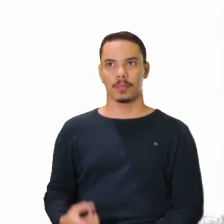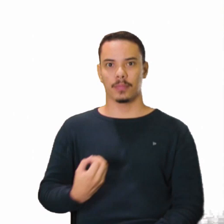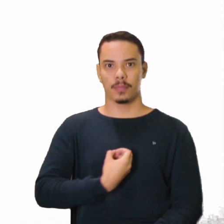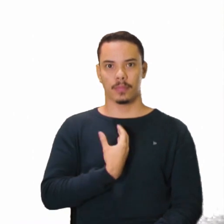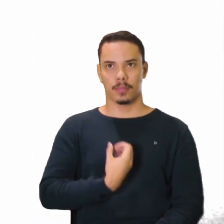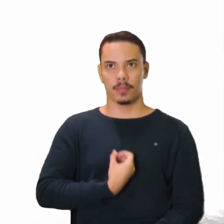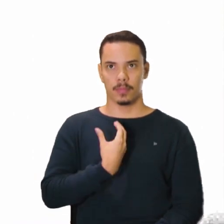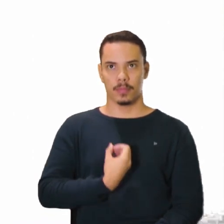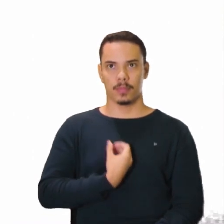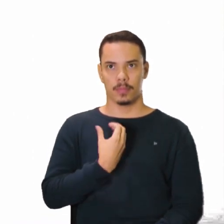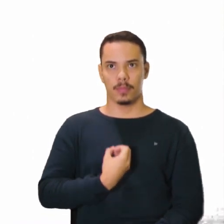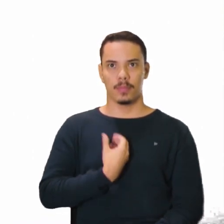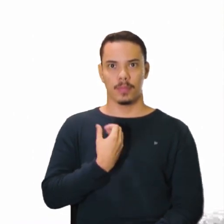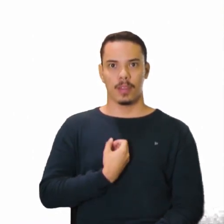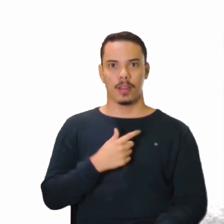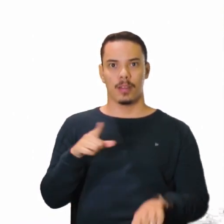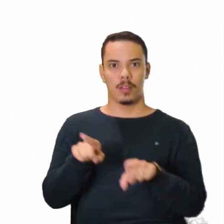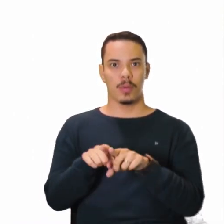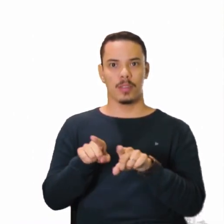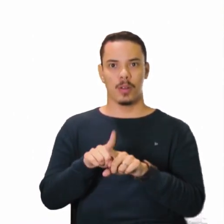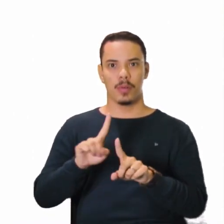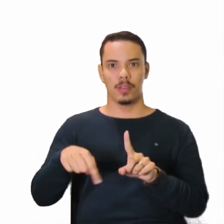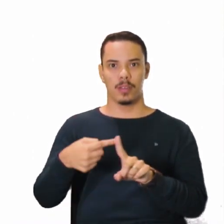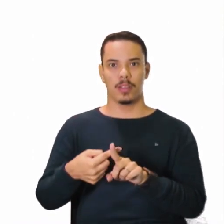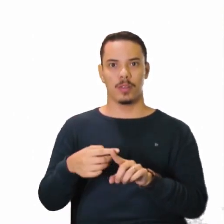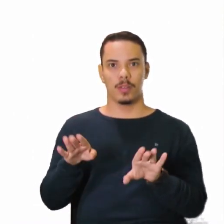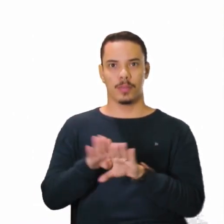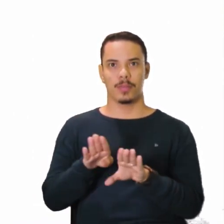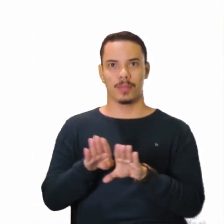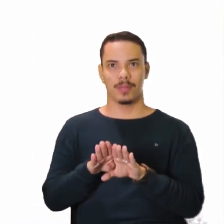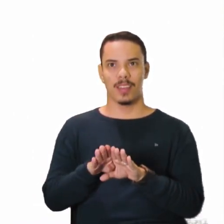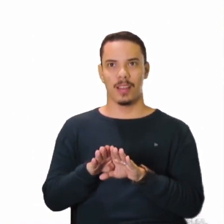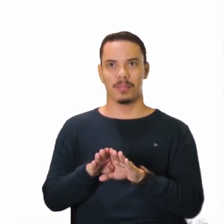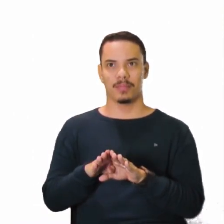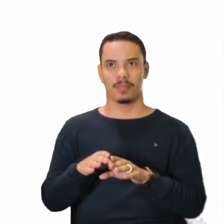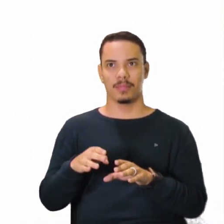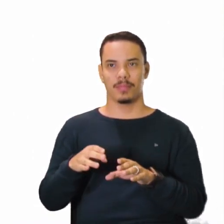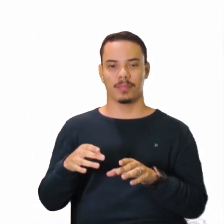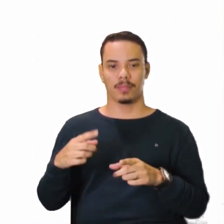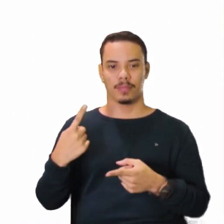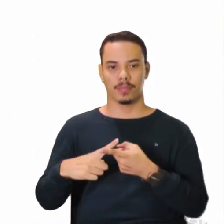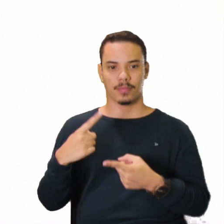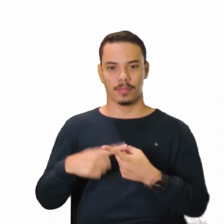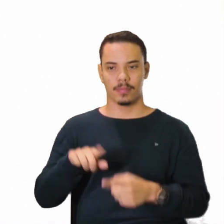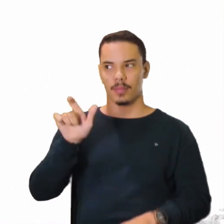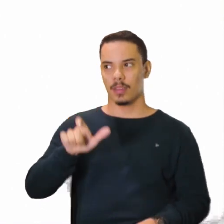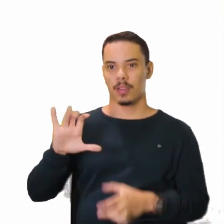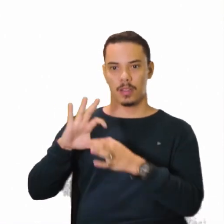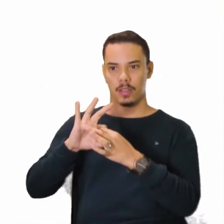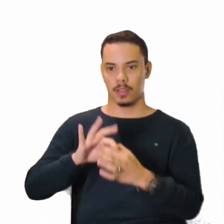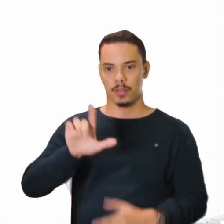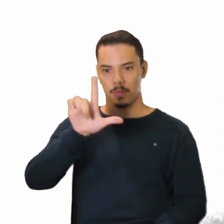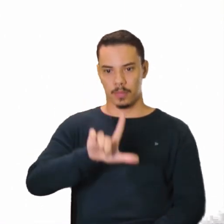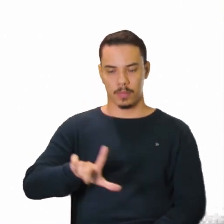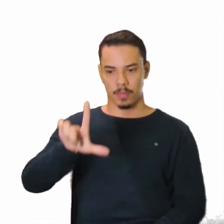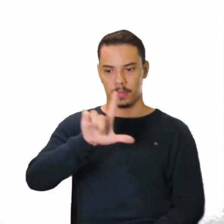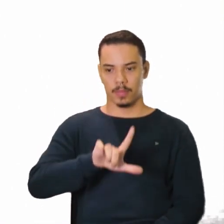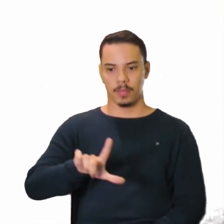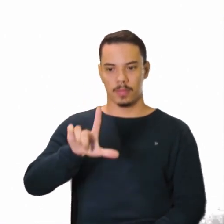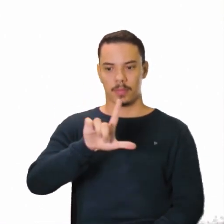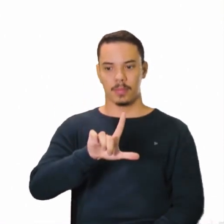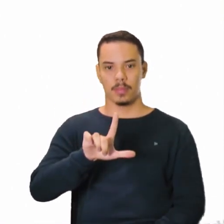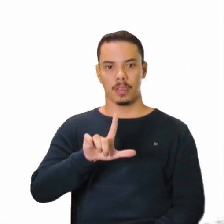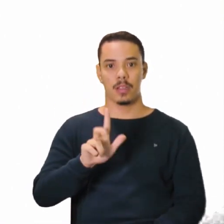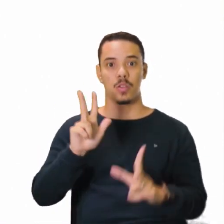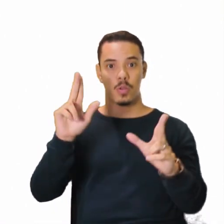esse trechinho, nesses versos de Graciliano Ramos, olha só, contextualizando a literatura aqui com o